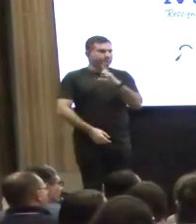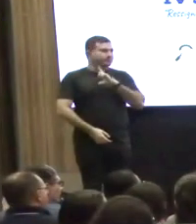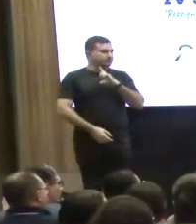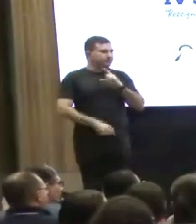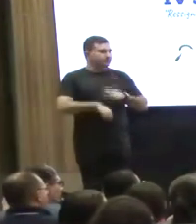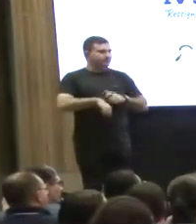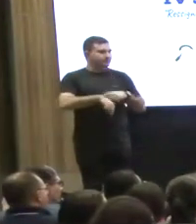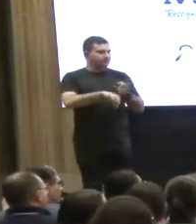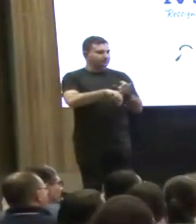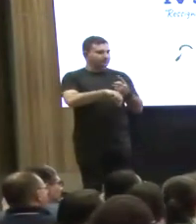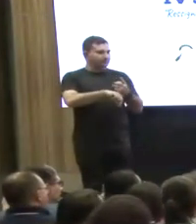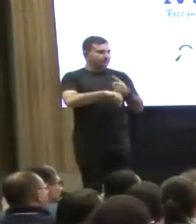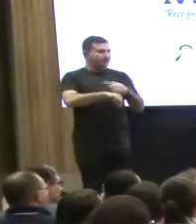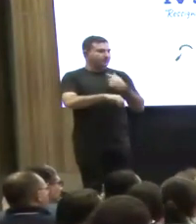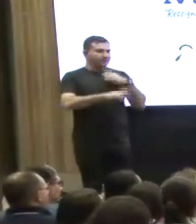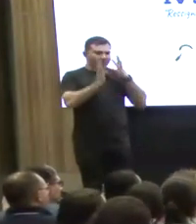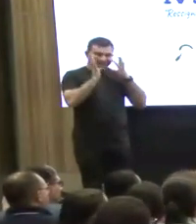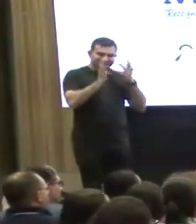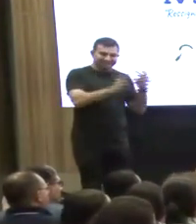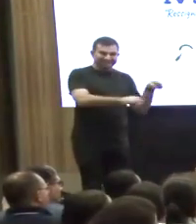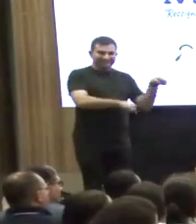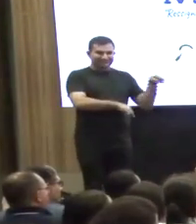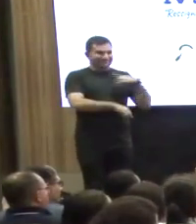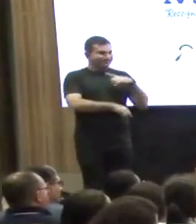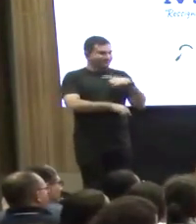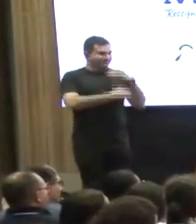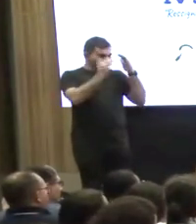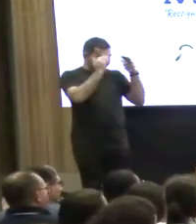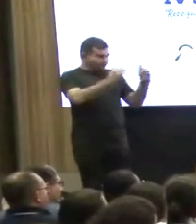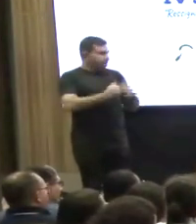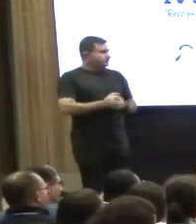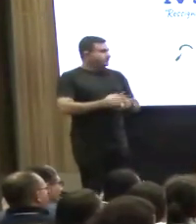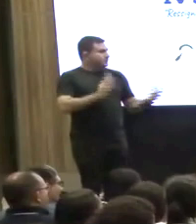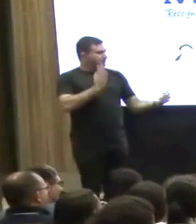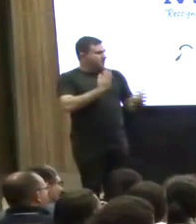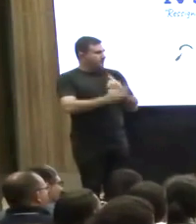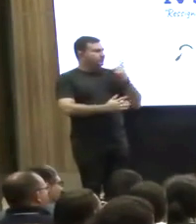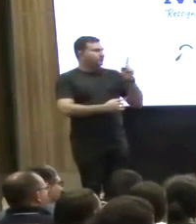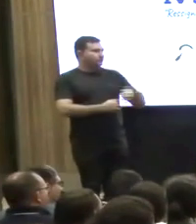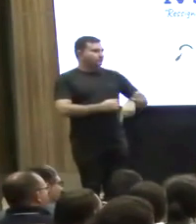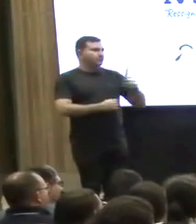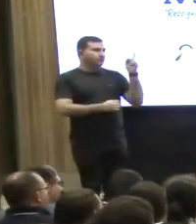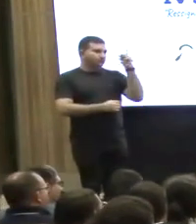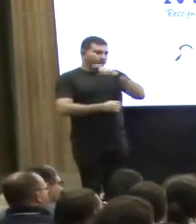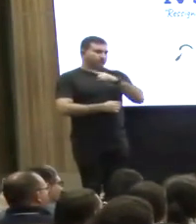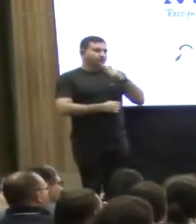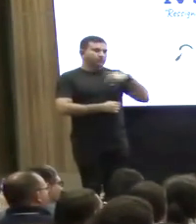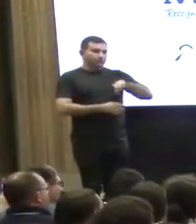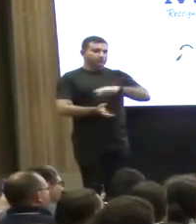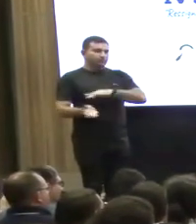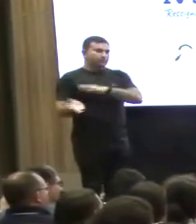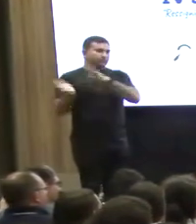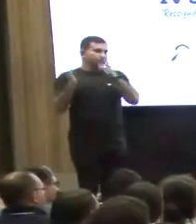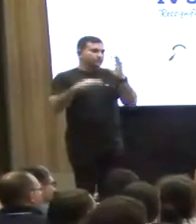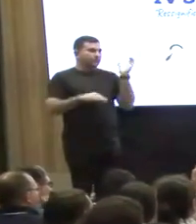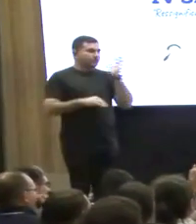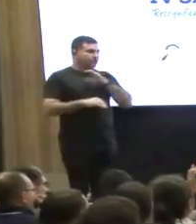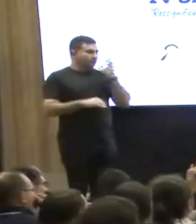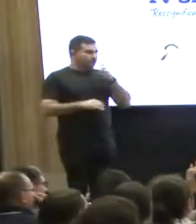vou ficar de olho nele. A pergunta é complexa, eu vou fazer um panorama muito